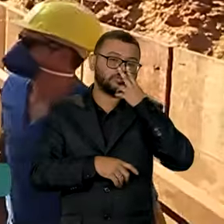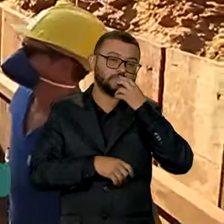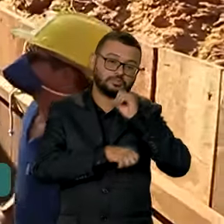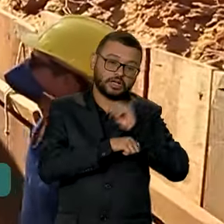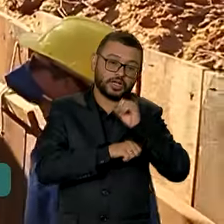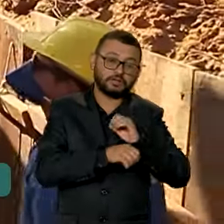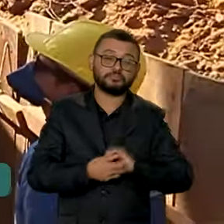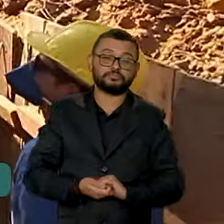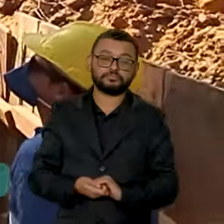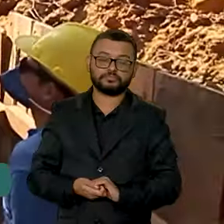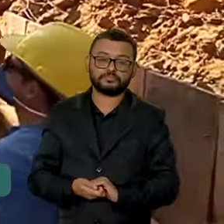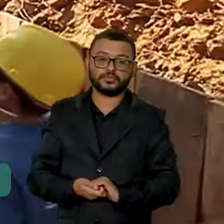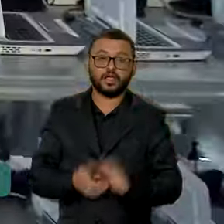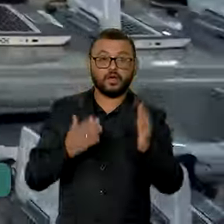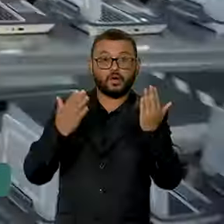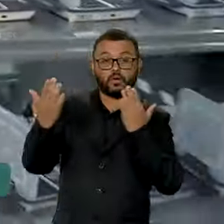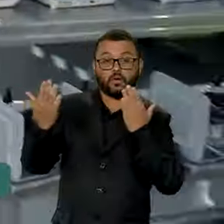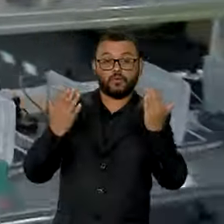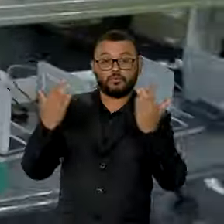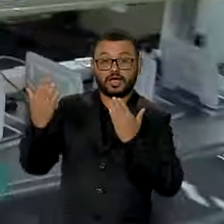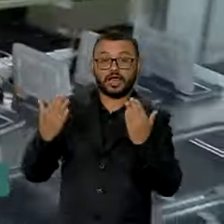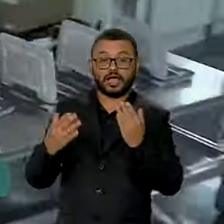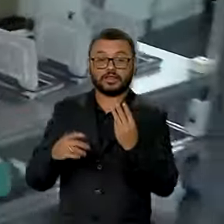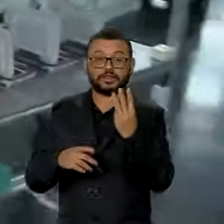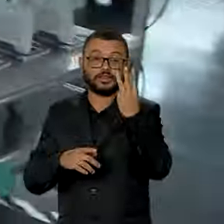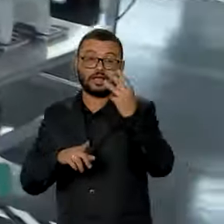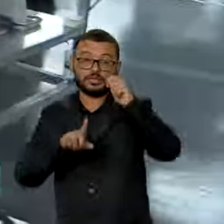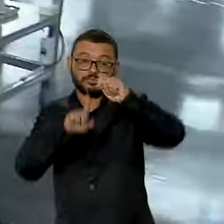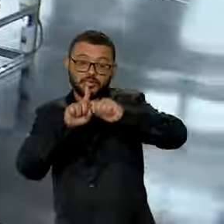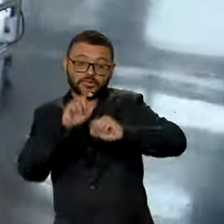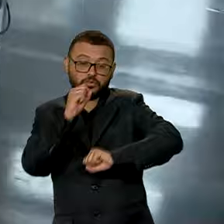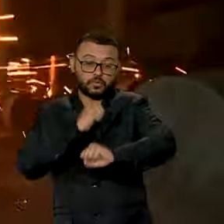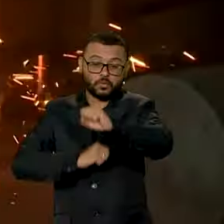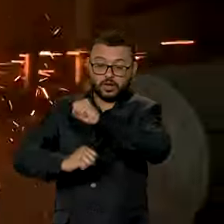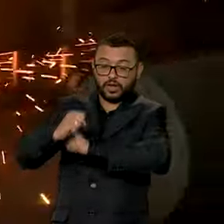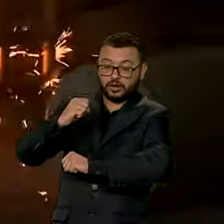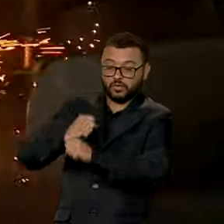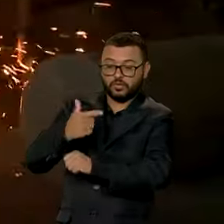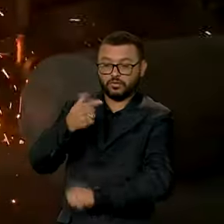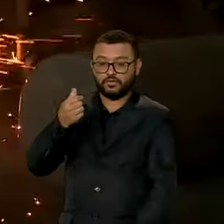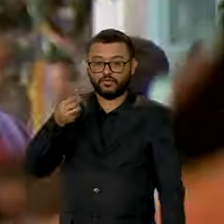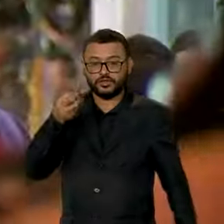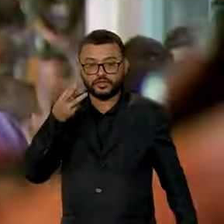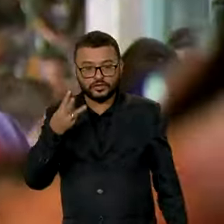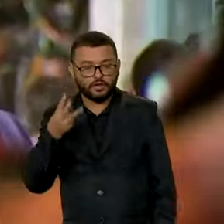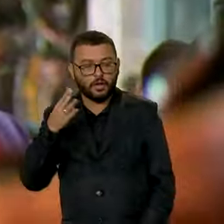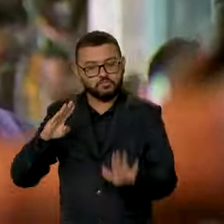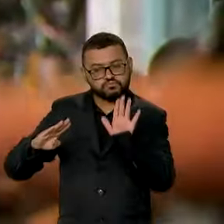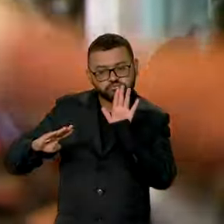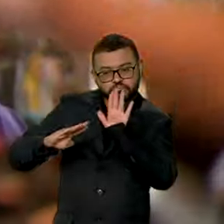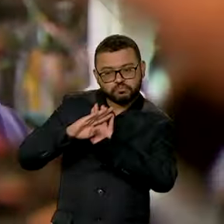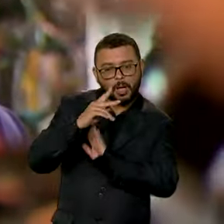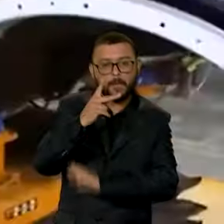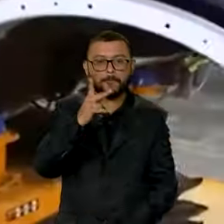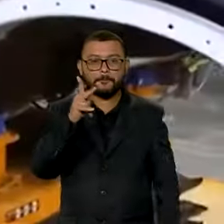semestre. Quando a comparação é feita com os três últimos meses de 2023, o PIB apresentou alta